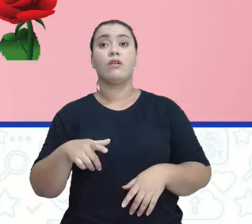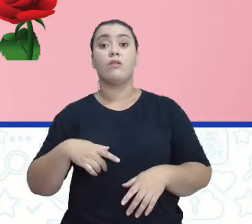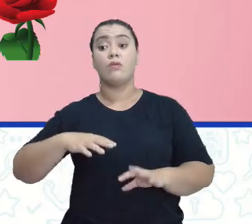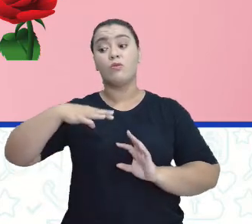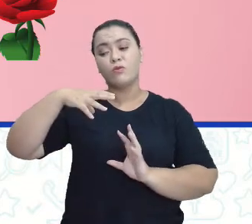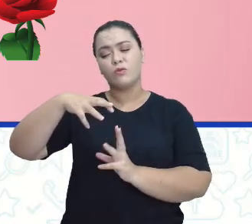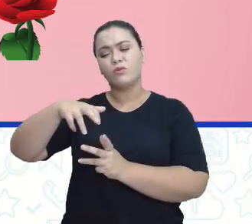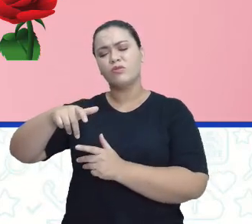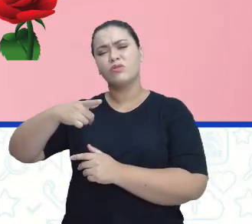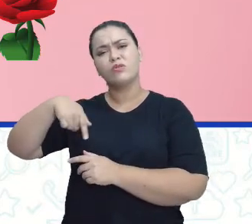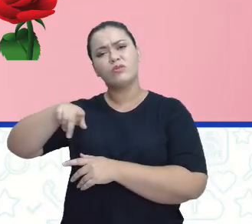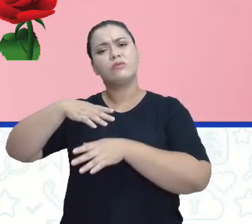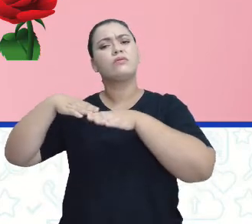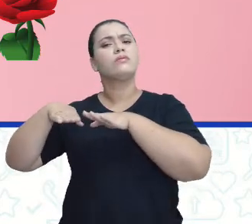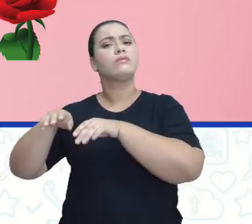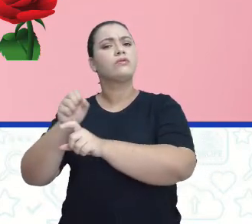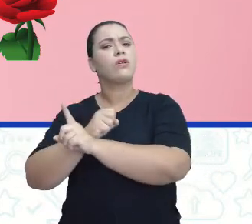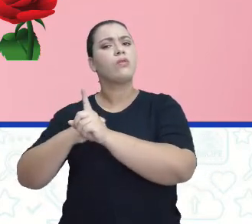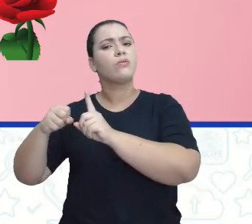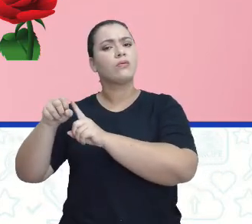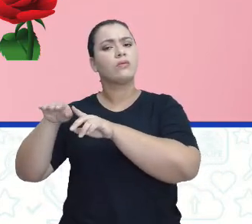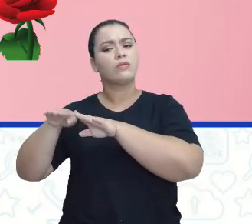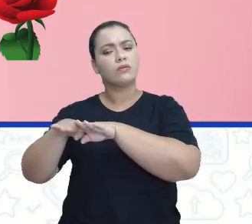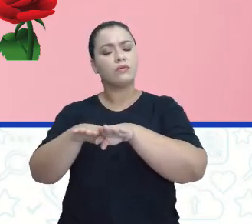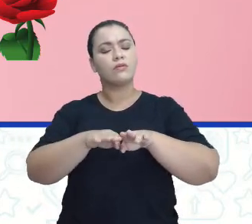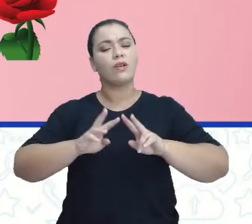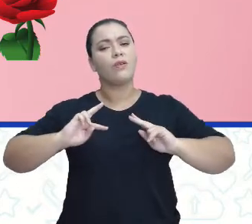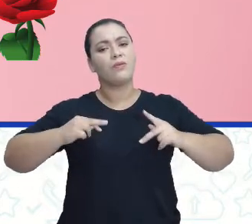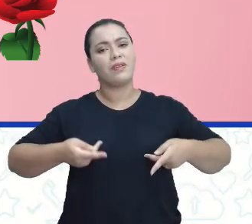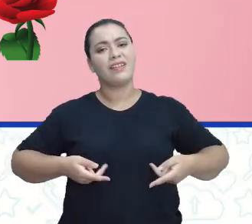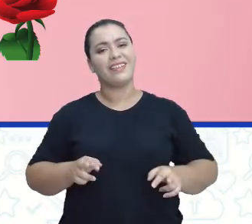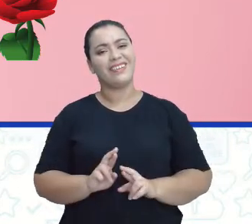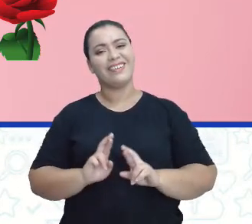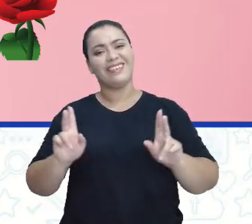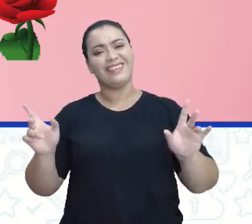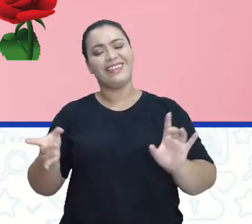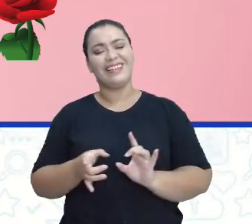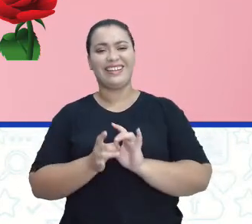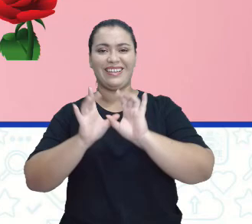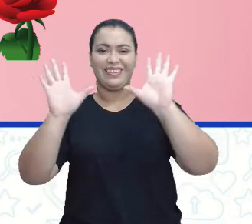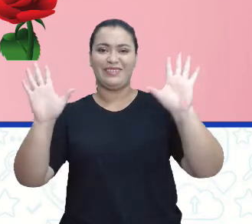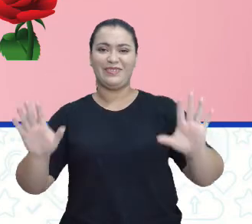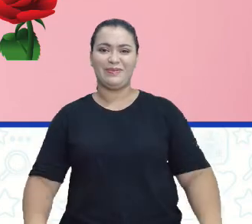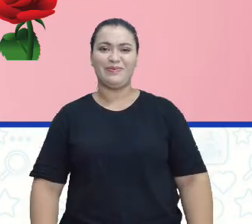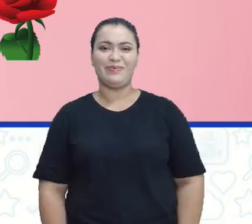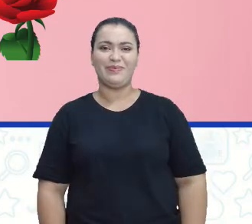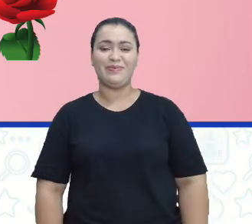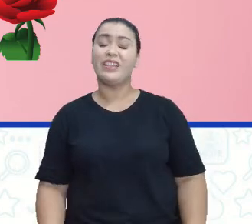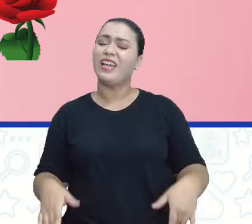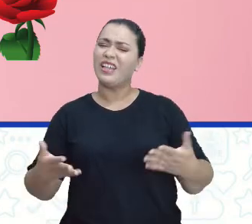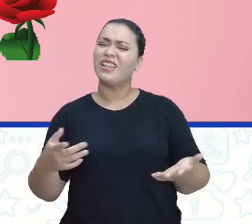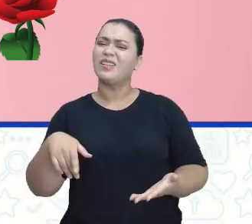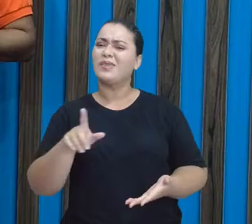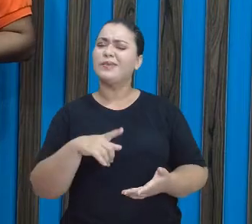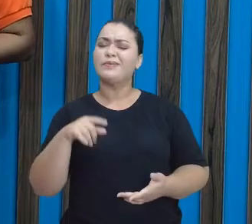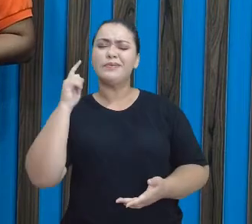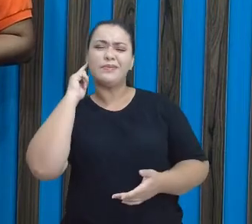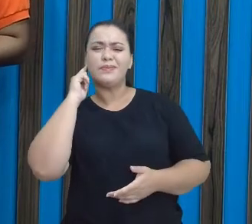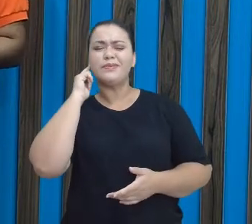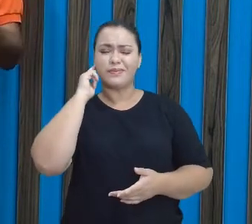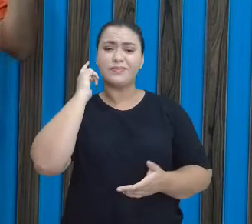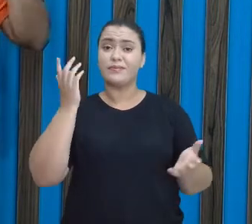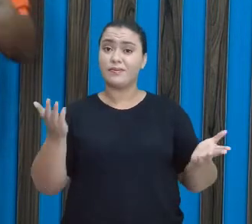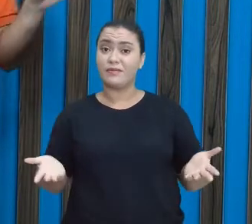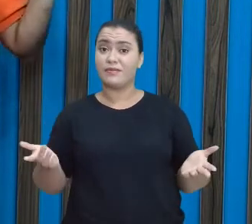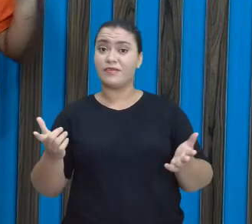sejamos socialmente iguais, humanamente diferentes e totalmente livres. E eu queria que vocês pensassem um pouquinho nisso,